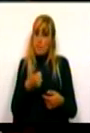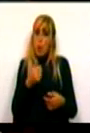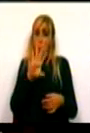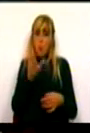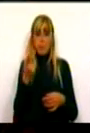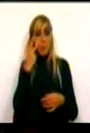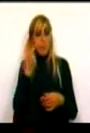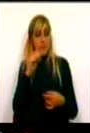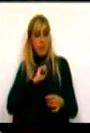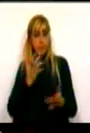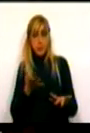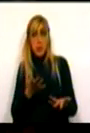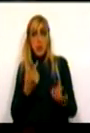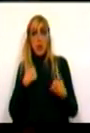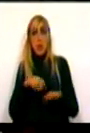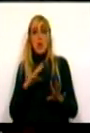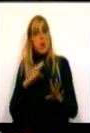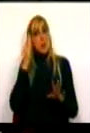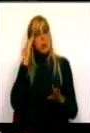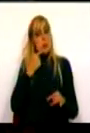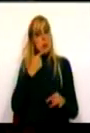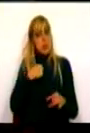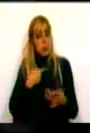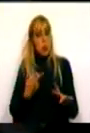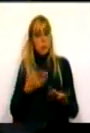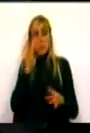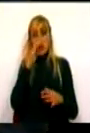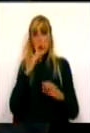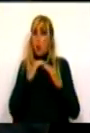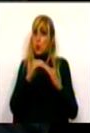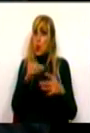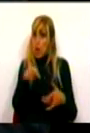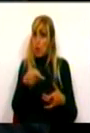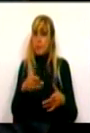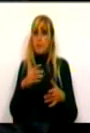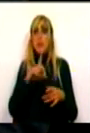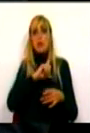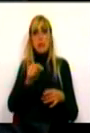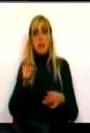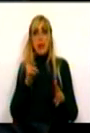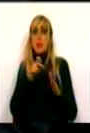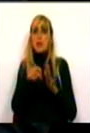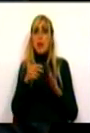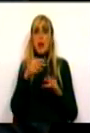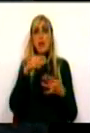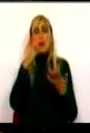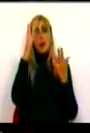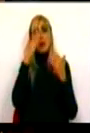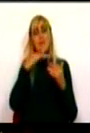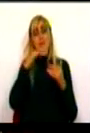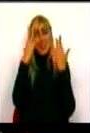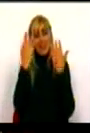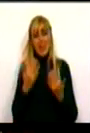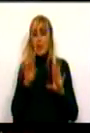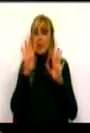não tenho nenhuma capacidade para que o digam que quando o túnel a entrada é assim ainda tem neve que não havia em panelas para resolver o problema do